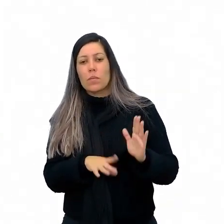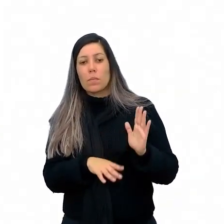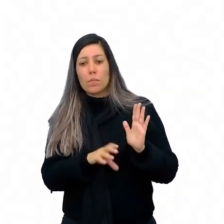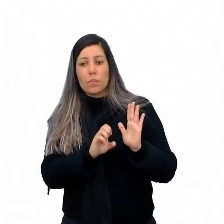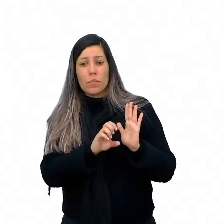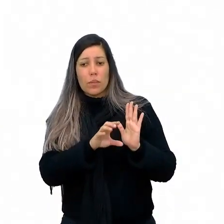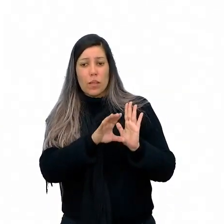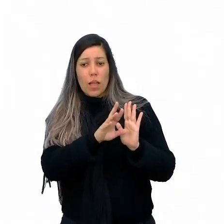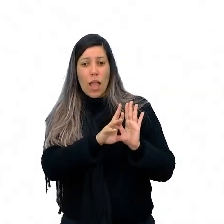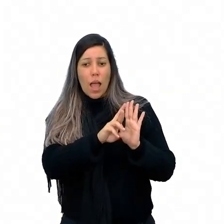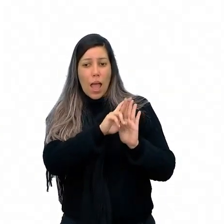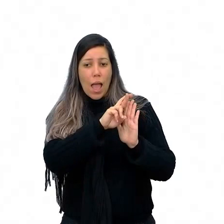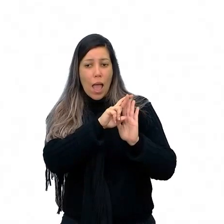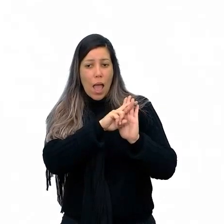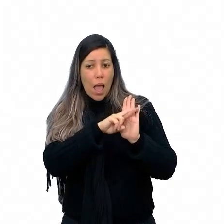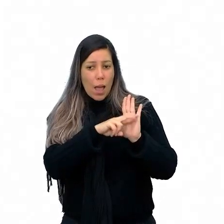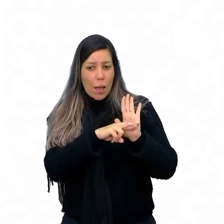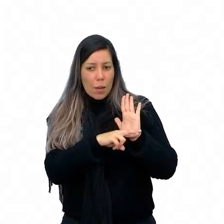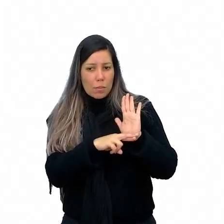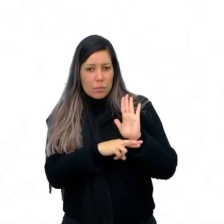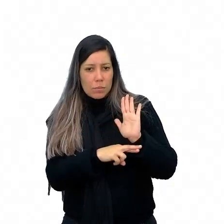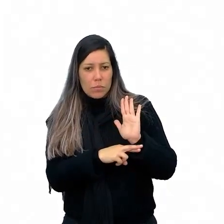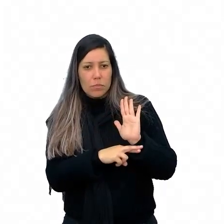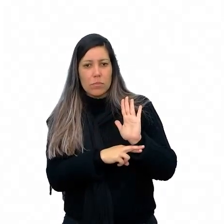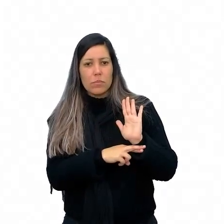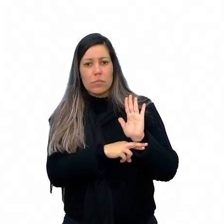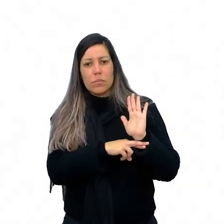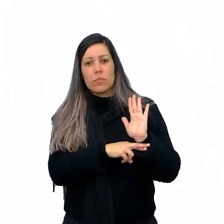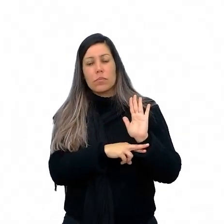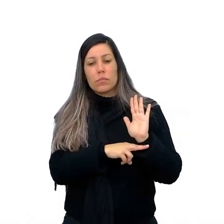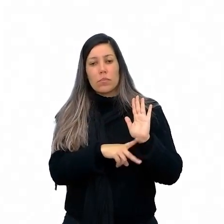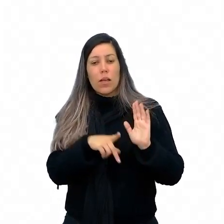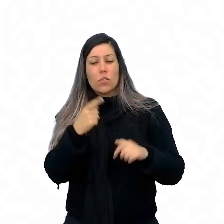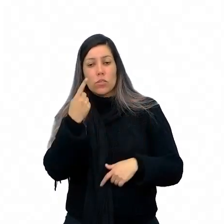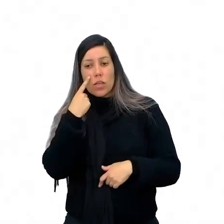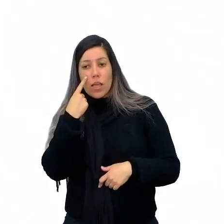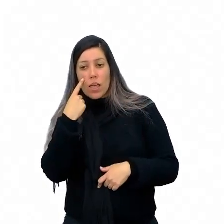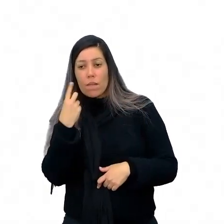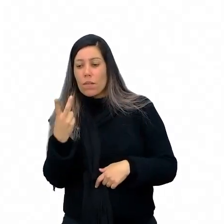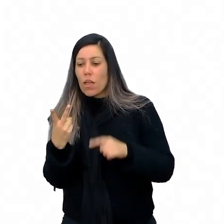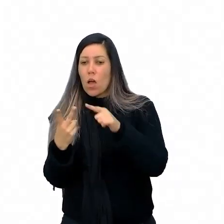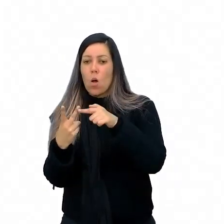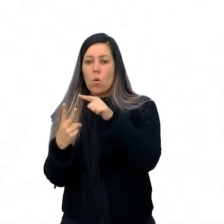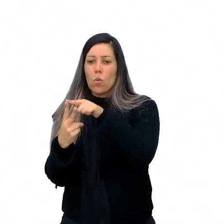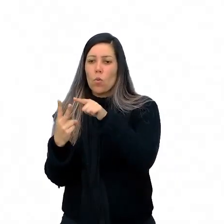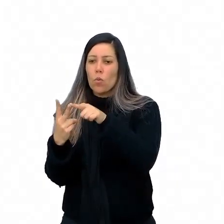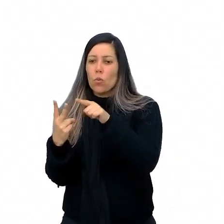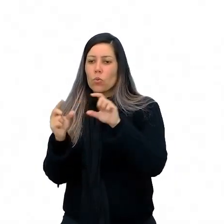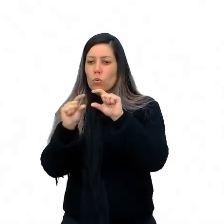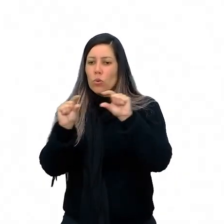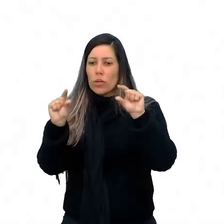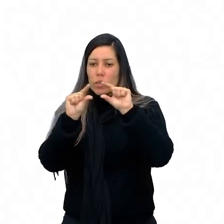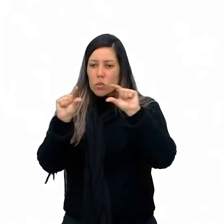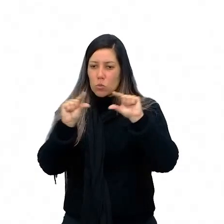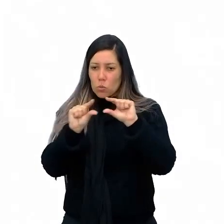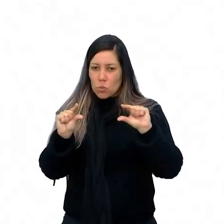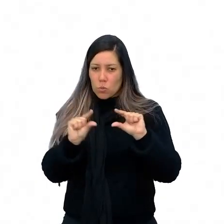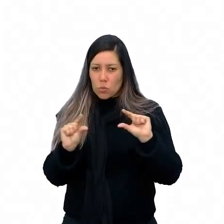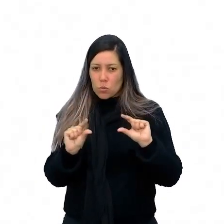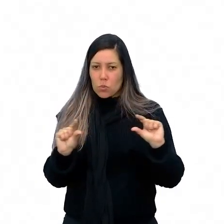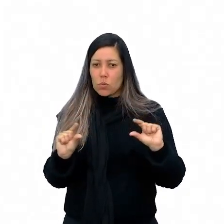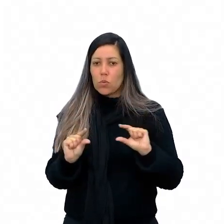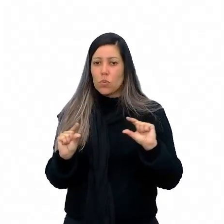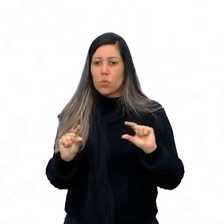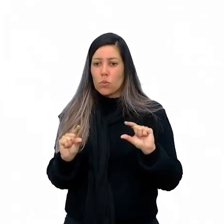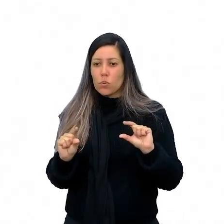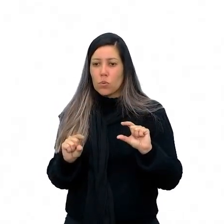EF07MA16, que é reconhecer-se duas expressões algébricas obtidas para descrever a regularidade de uma